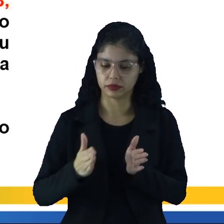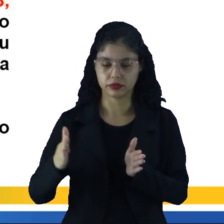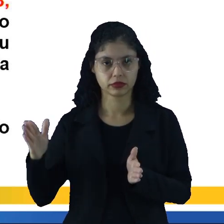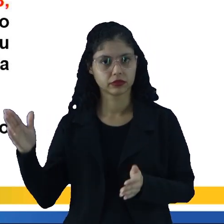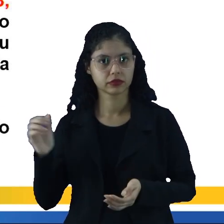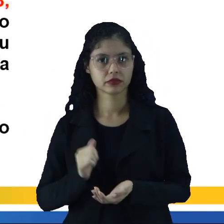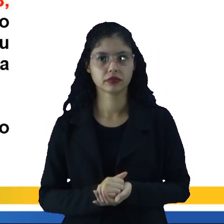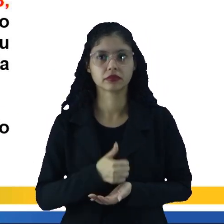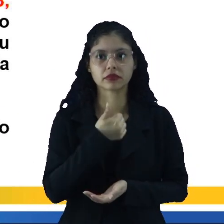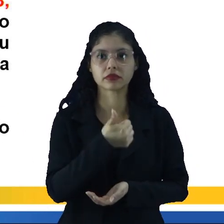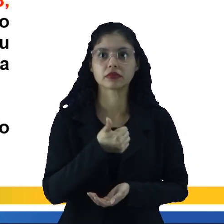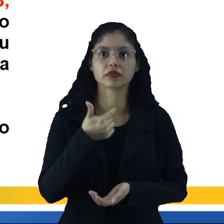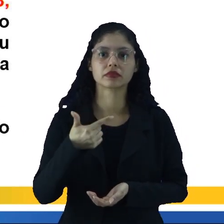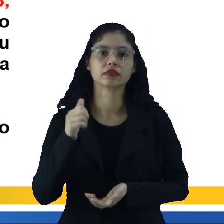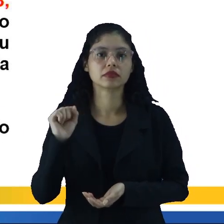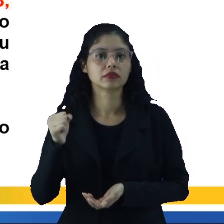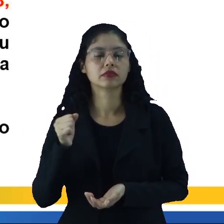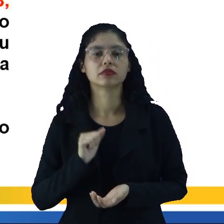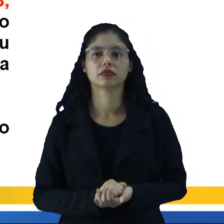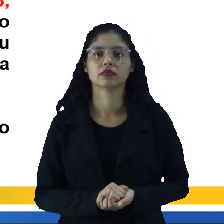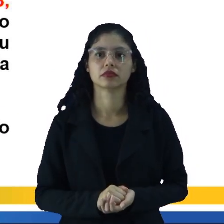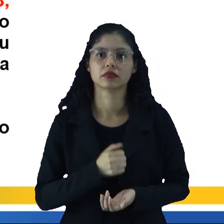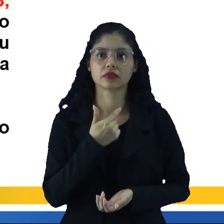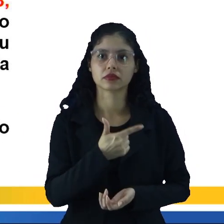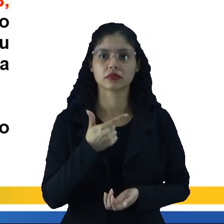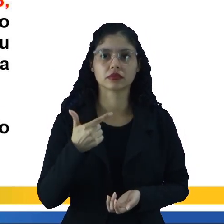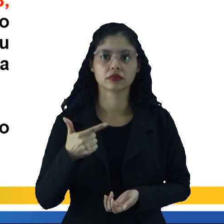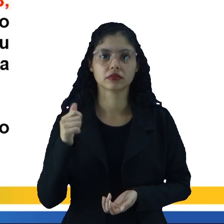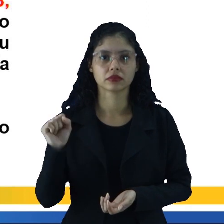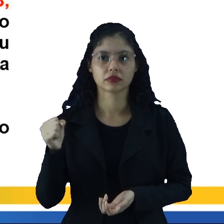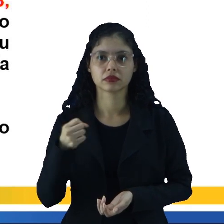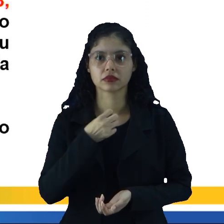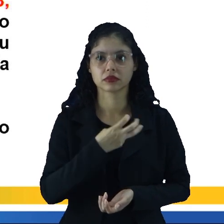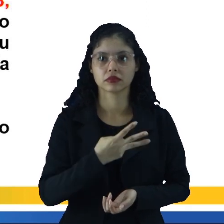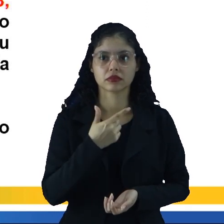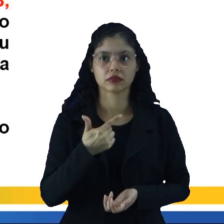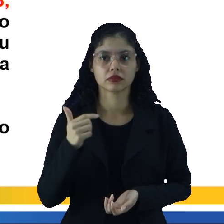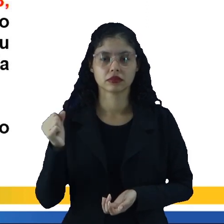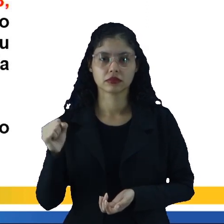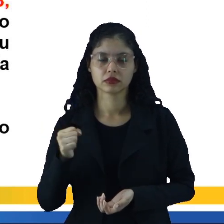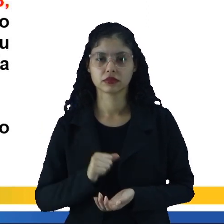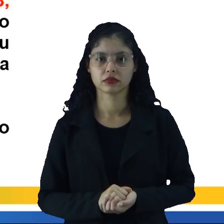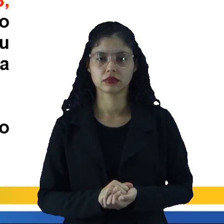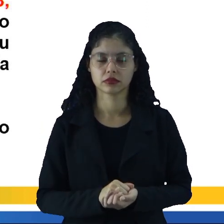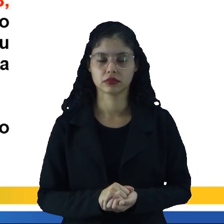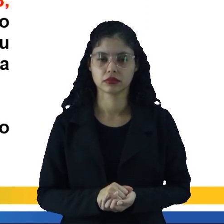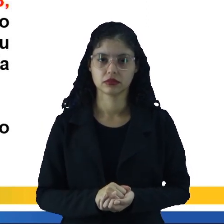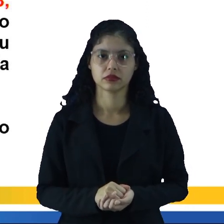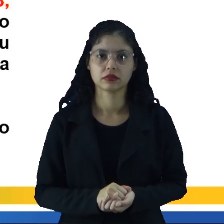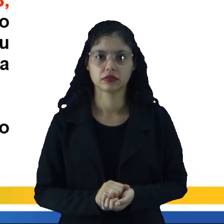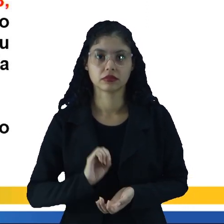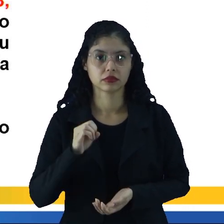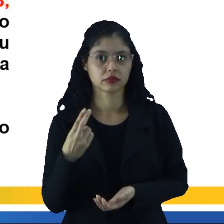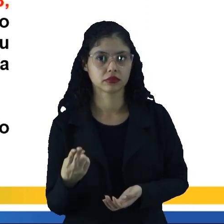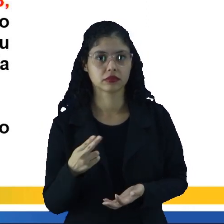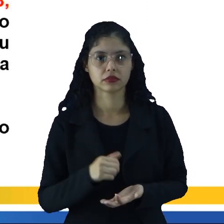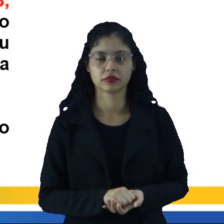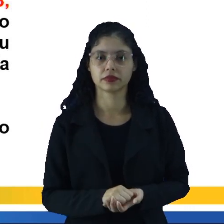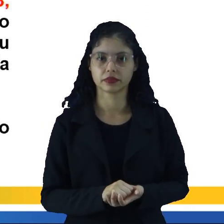sequência de 128, 228, 328. Tá? Ou